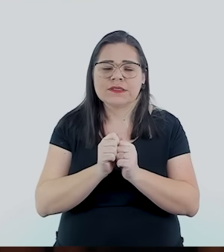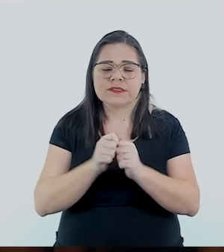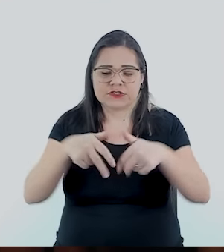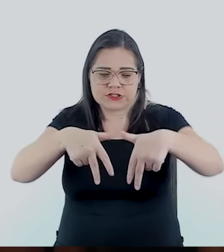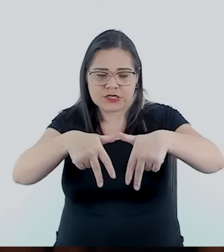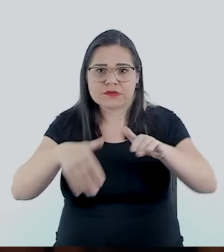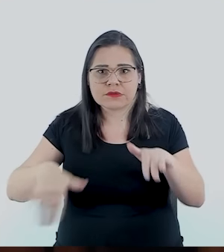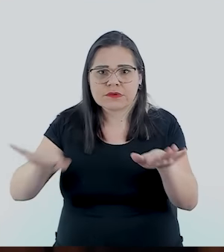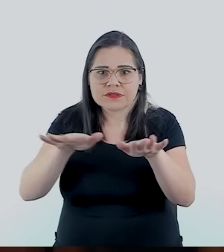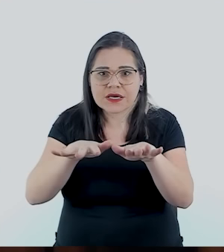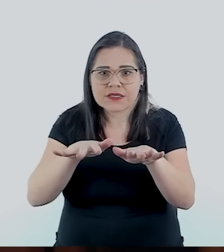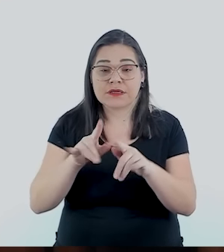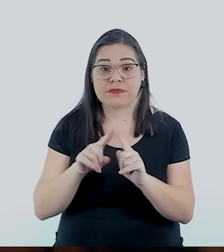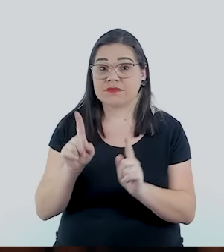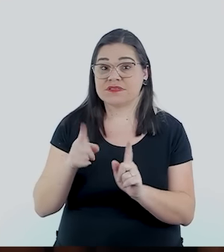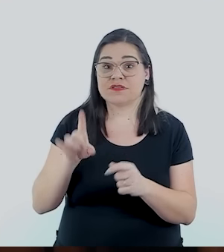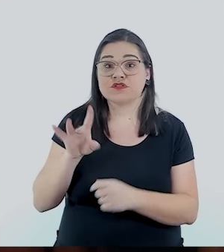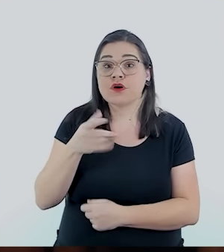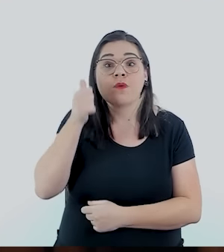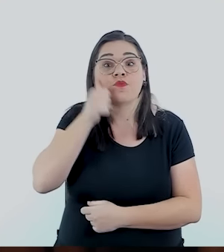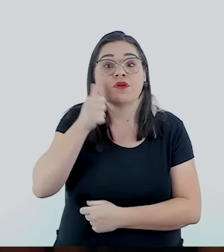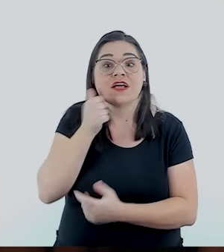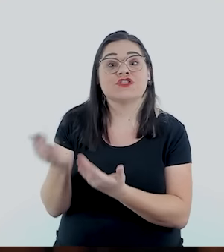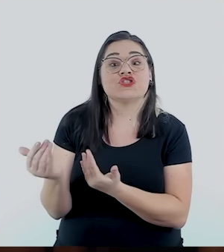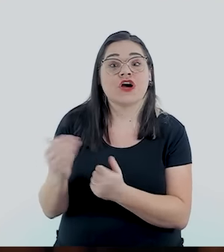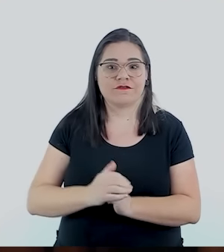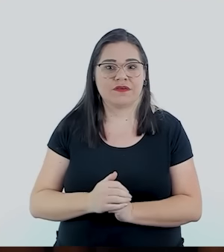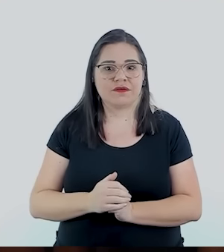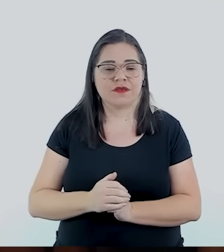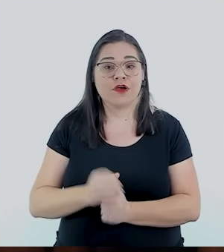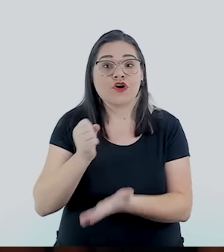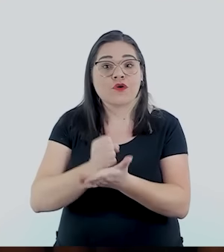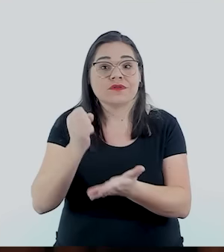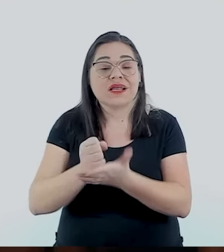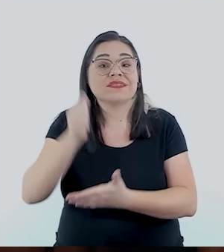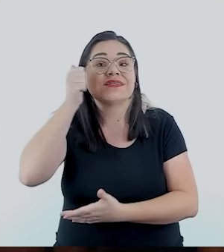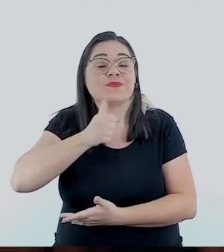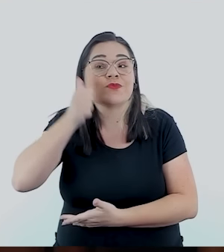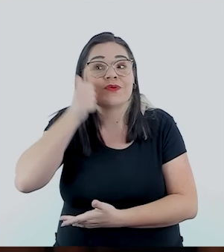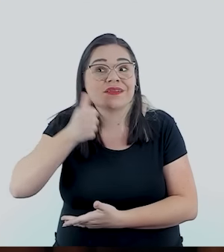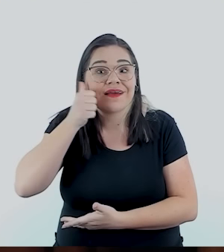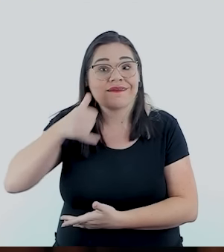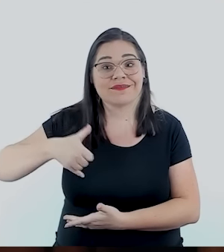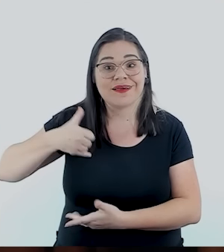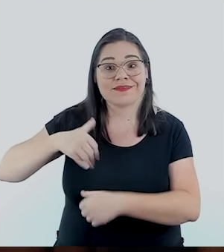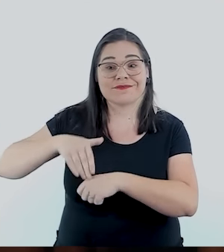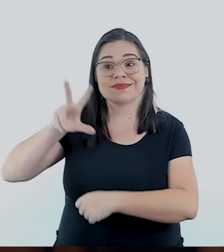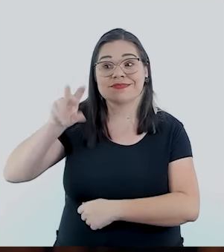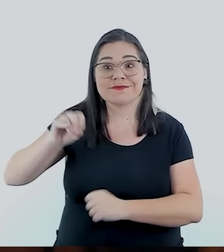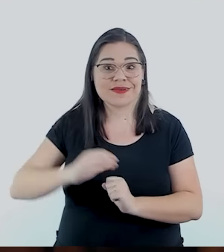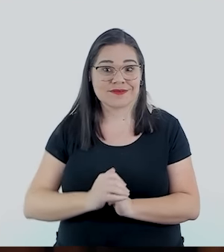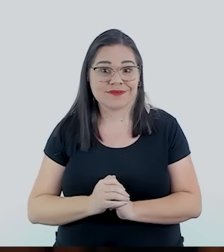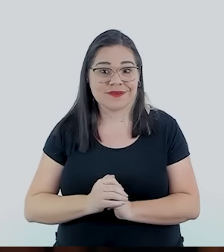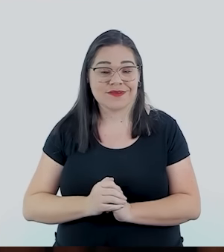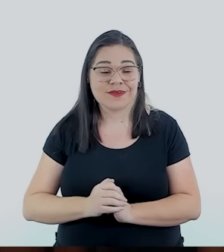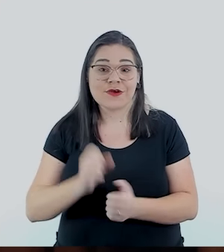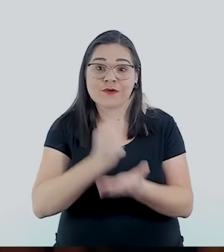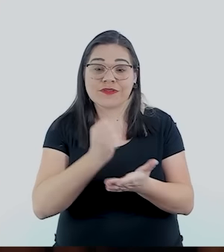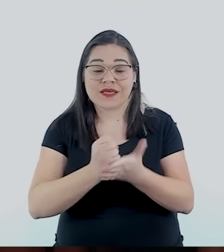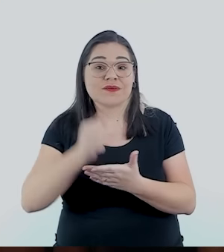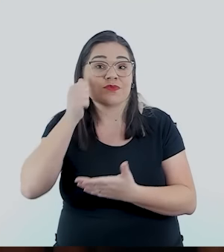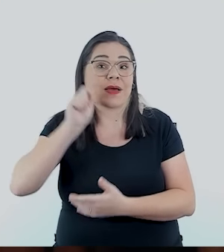gênero mas não precisa ser só mulheres jovens contrate mulheres 50 mais pessoas pretas 50 mais é interseccionalidade né é mostrar